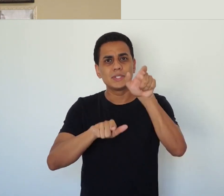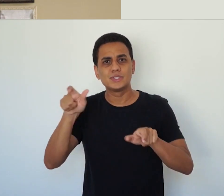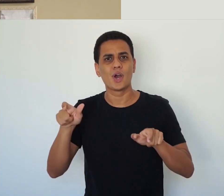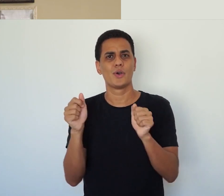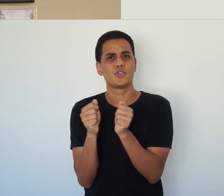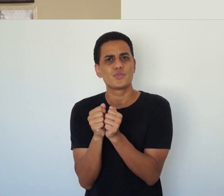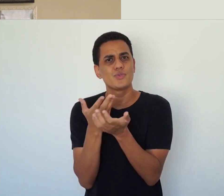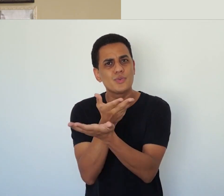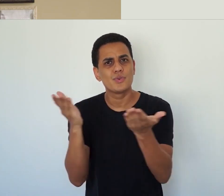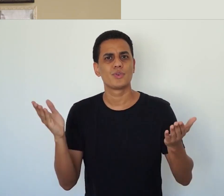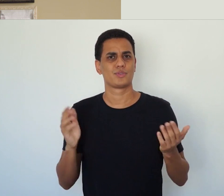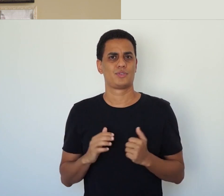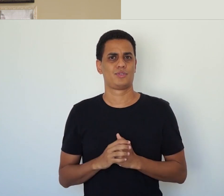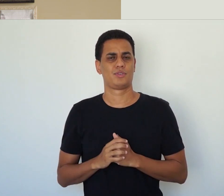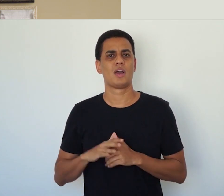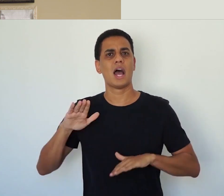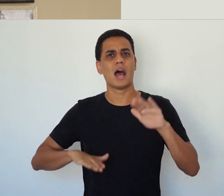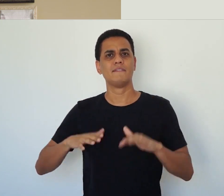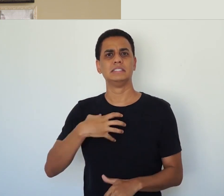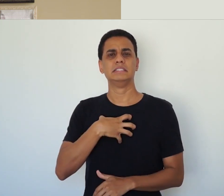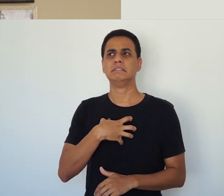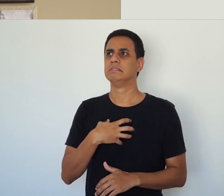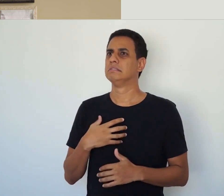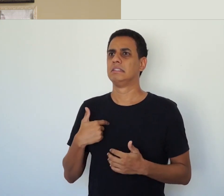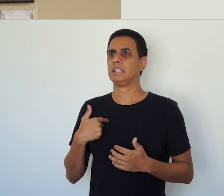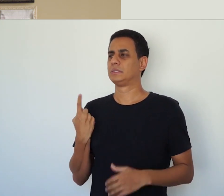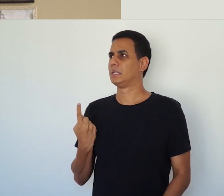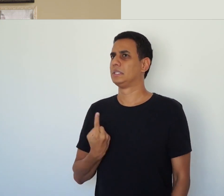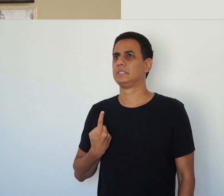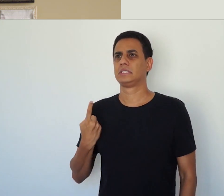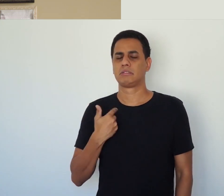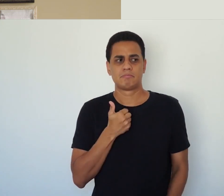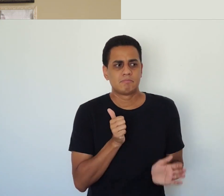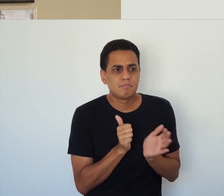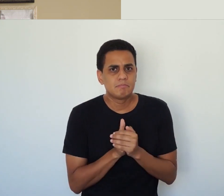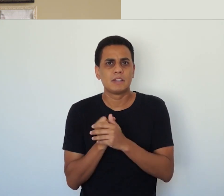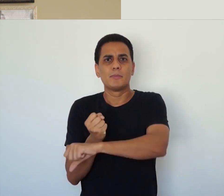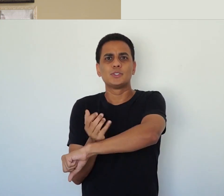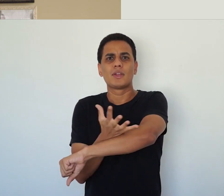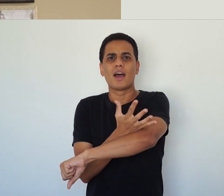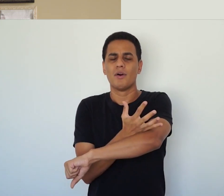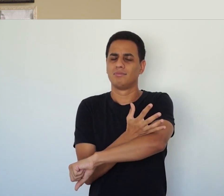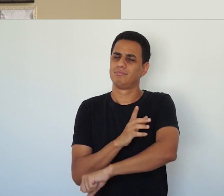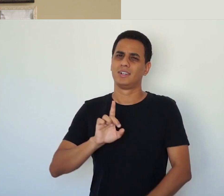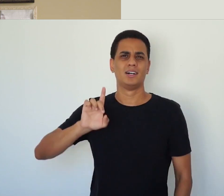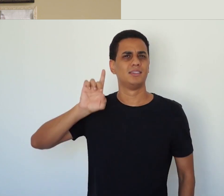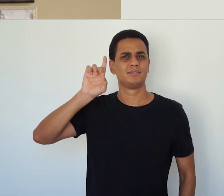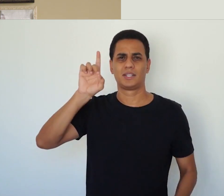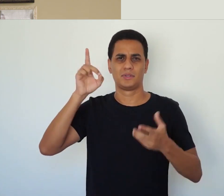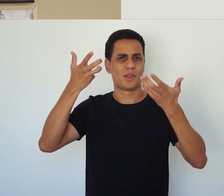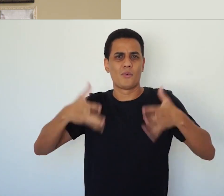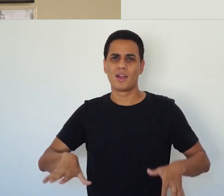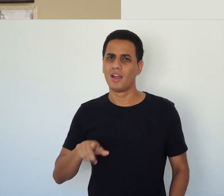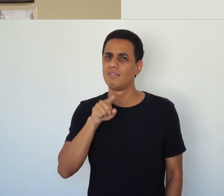tem pessoas ao seu redor, colocar você numa condição eu diria, de deserto e de caverna